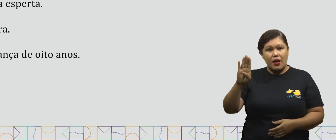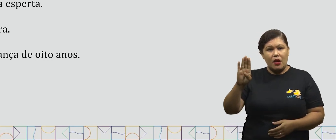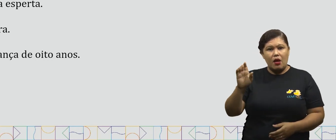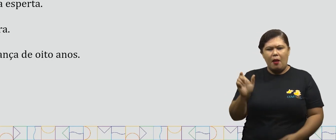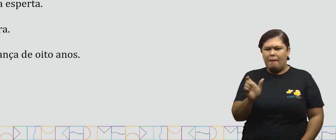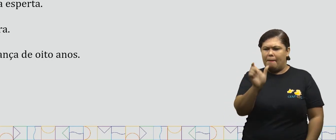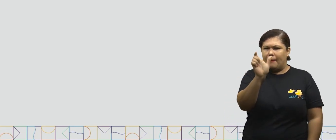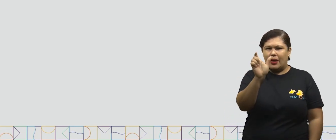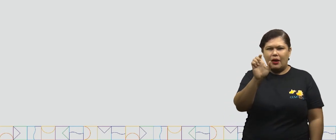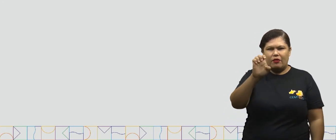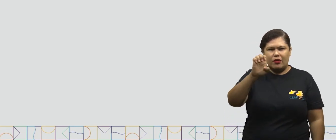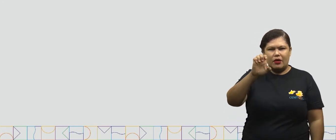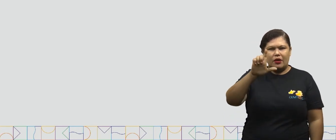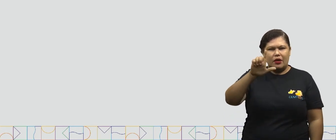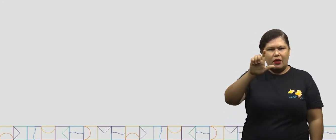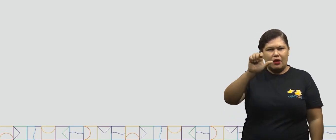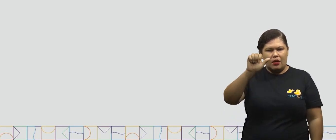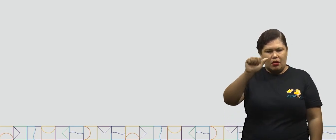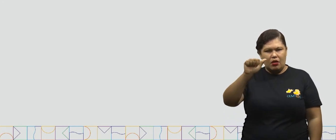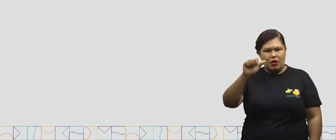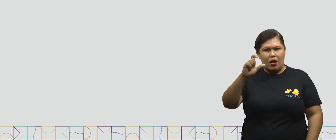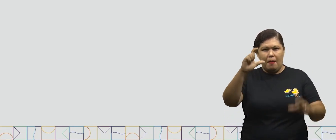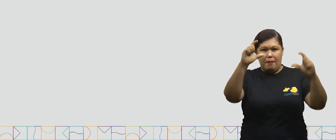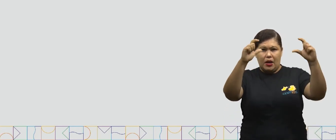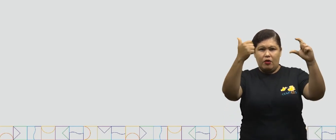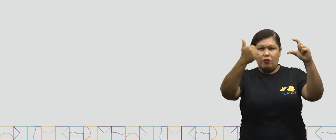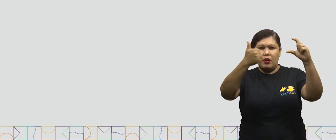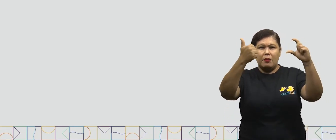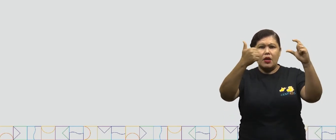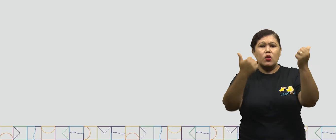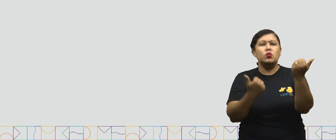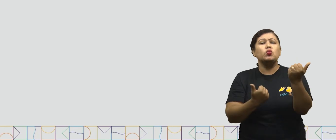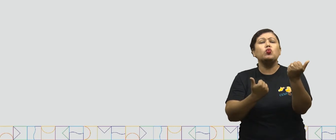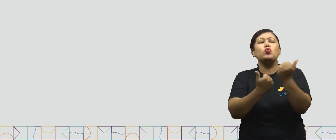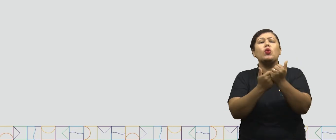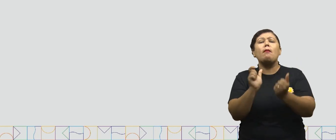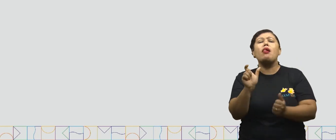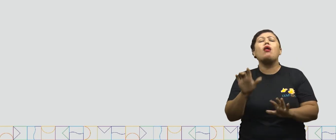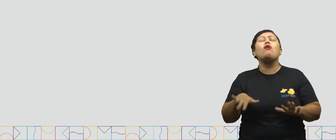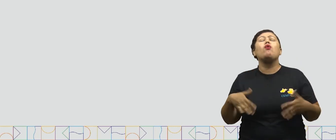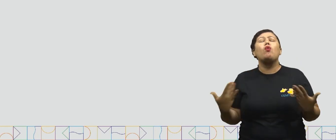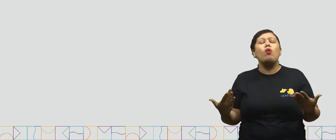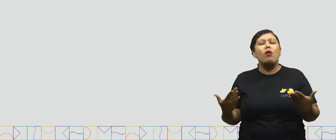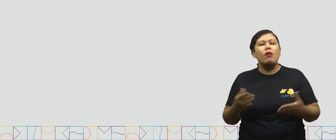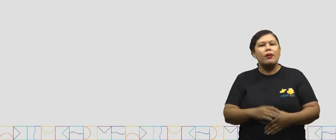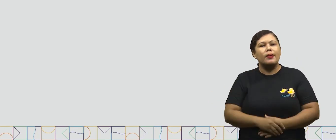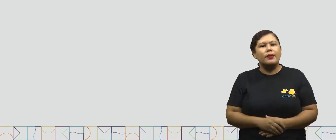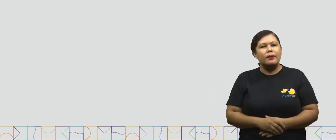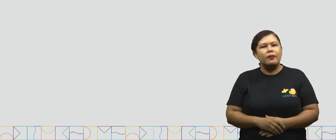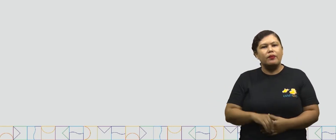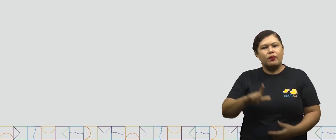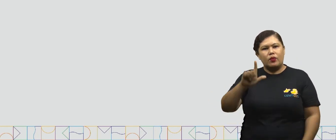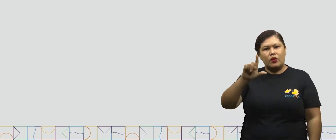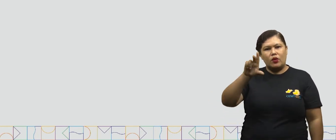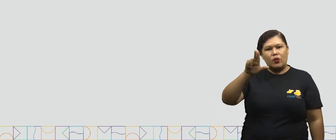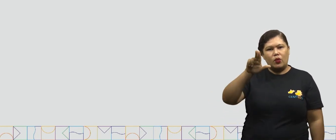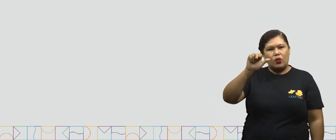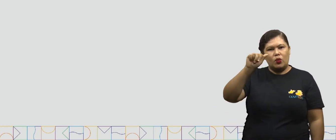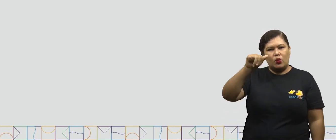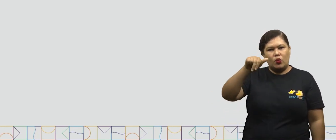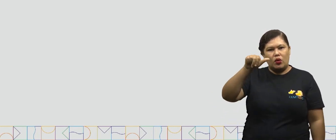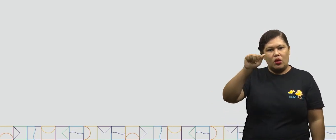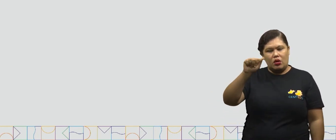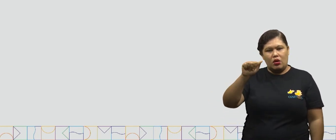a aventureira. Letra B. A palavra ela, no primeiro parágrafo do texto, substitui